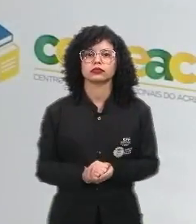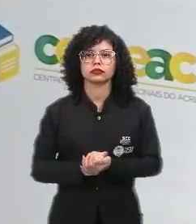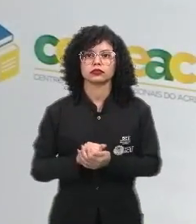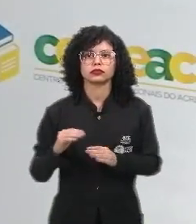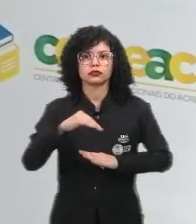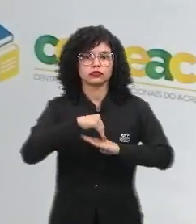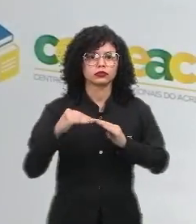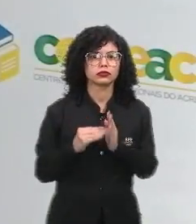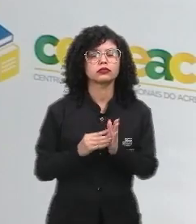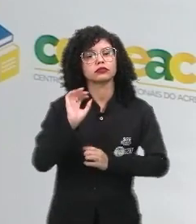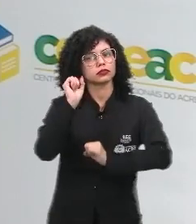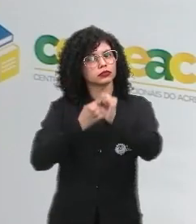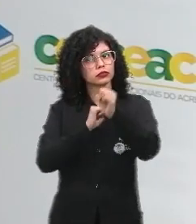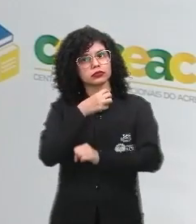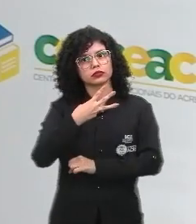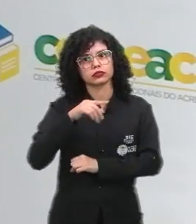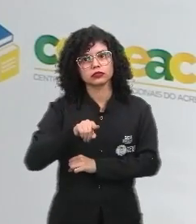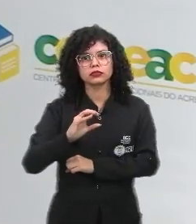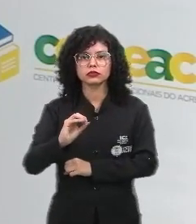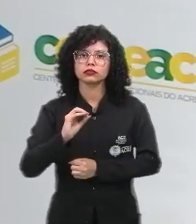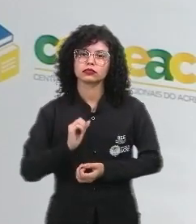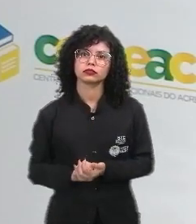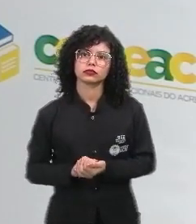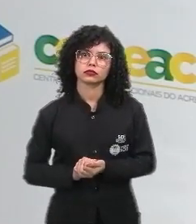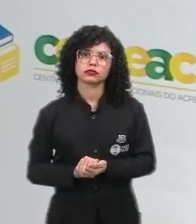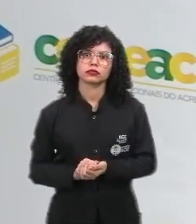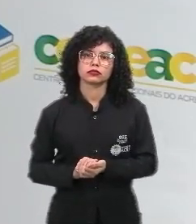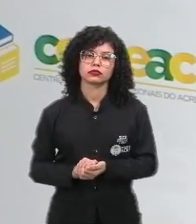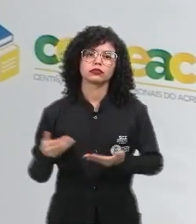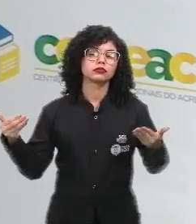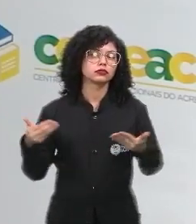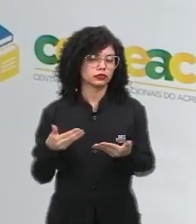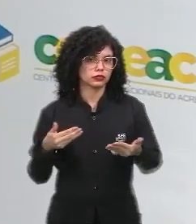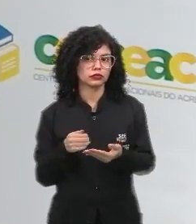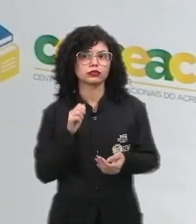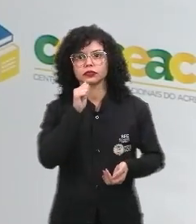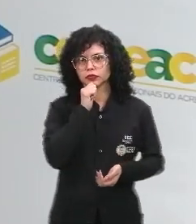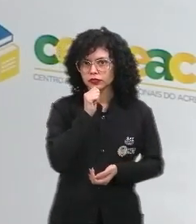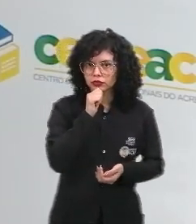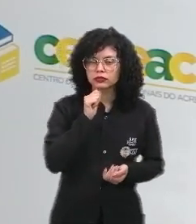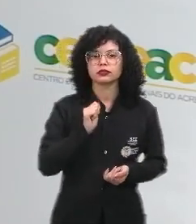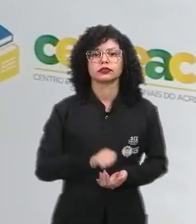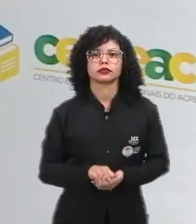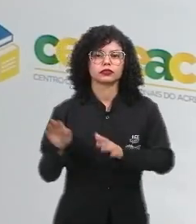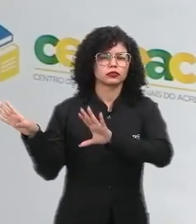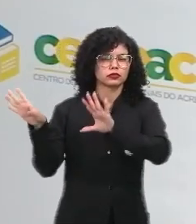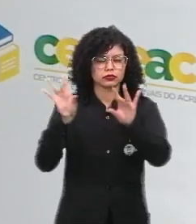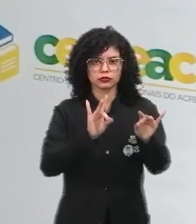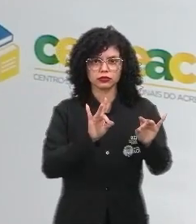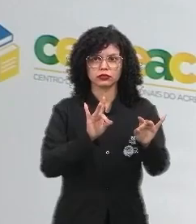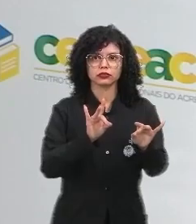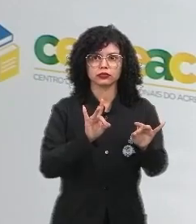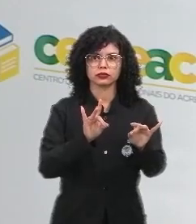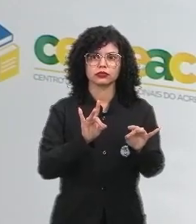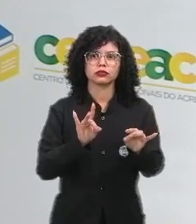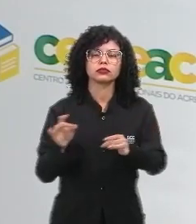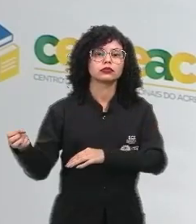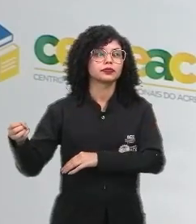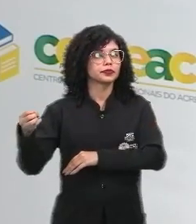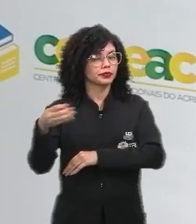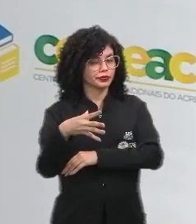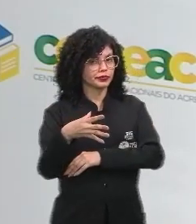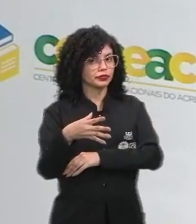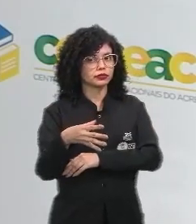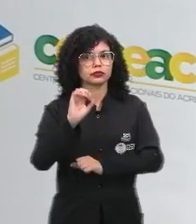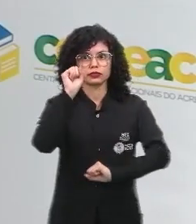tecnológicas da indústria 3.0, elas são muito recentes e elas também trazem com ela as inovações